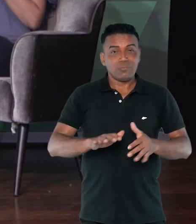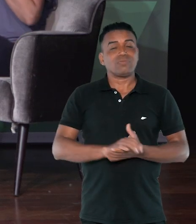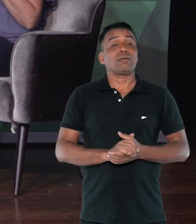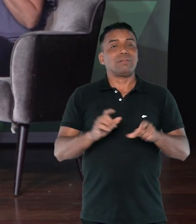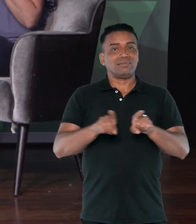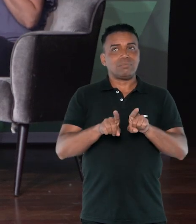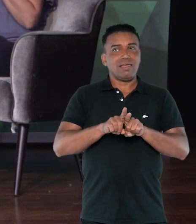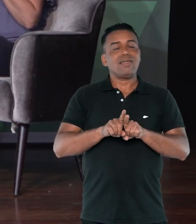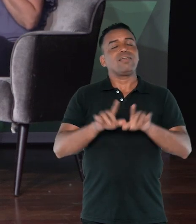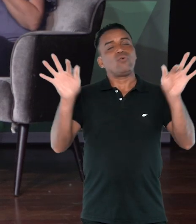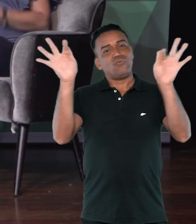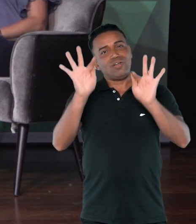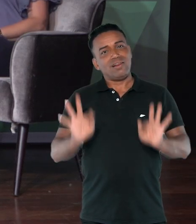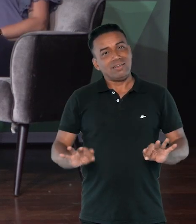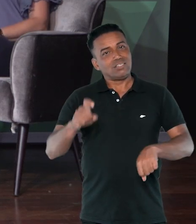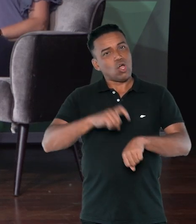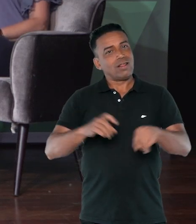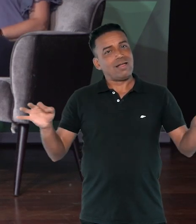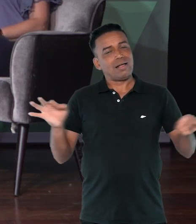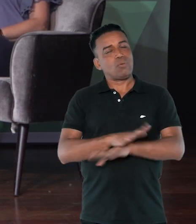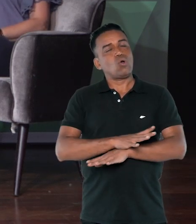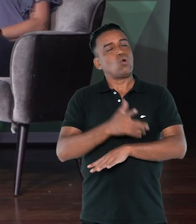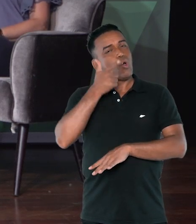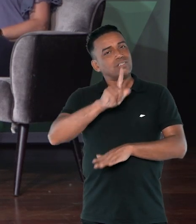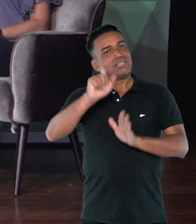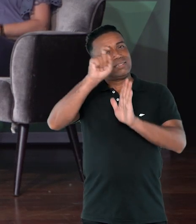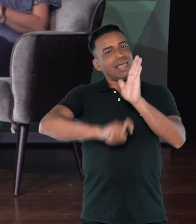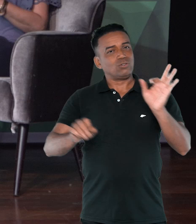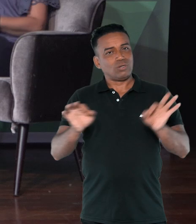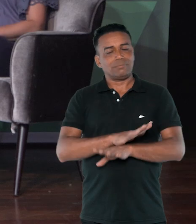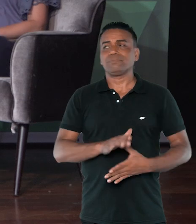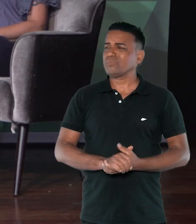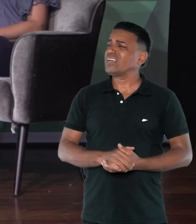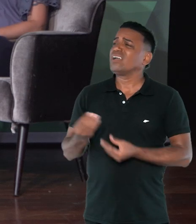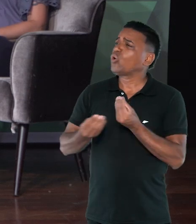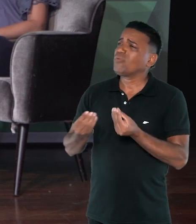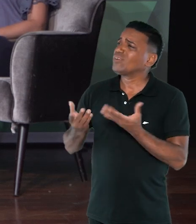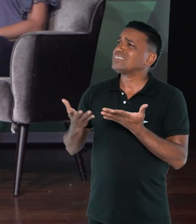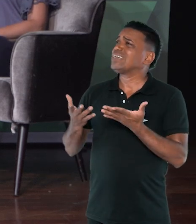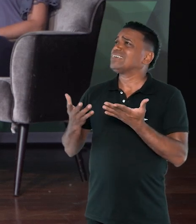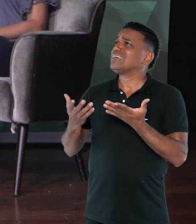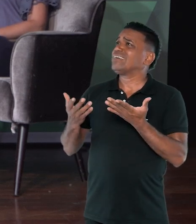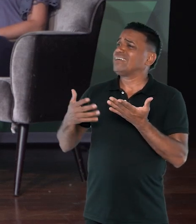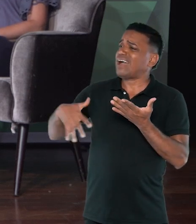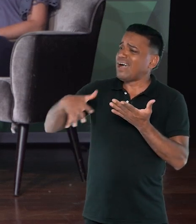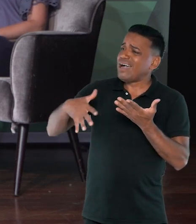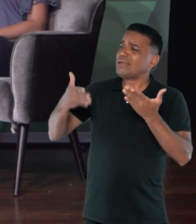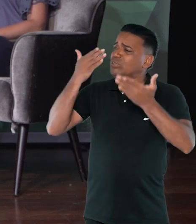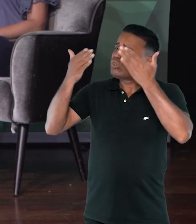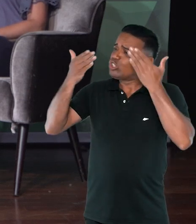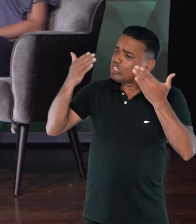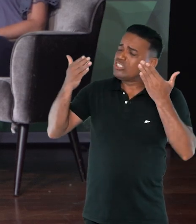Eu, pessoalmente, né, Renata? Então, quando eu estava já quase me formando, eu tinha essa